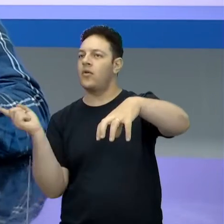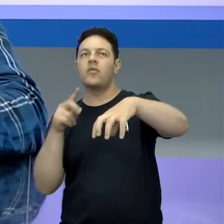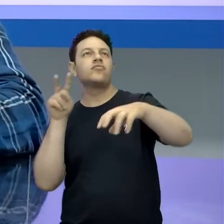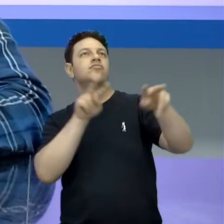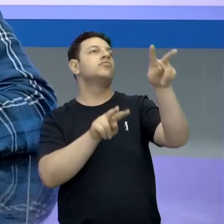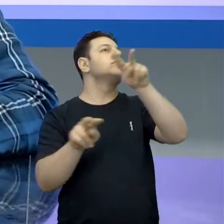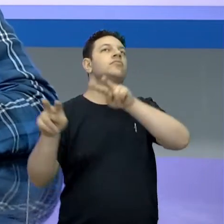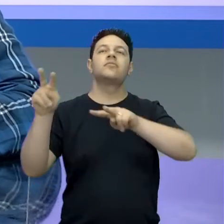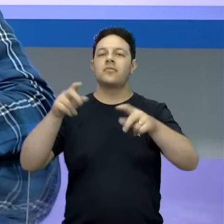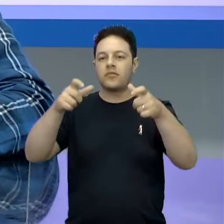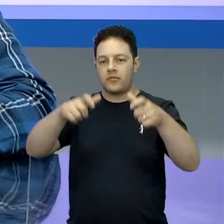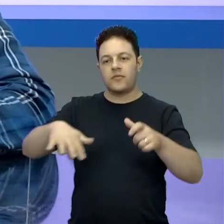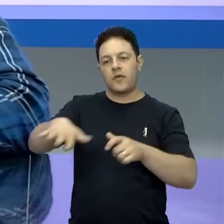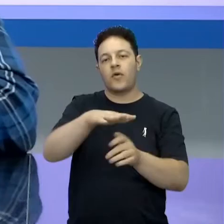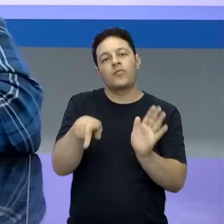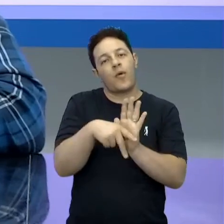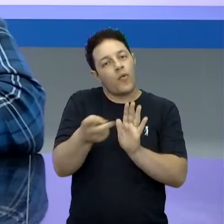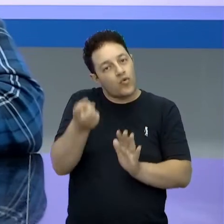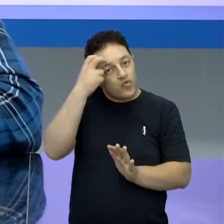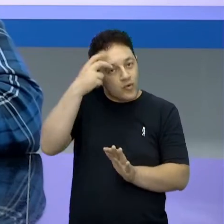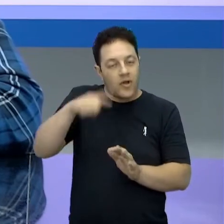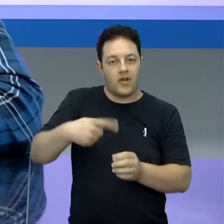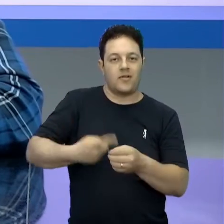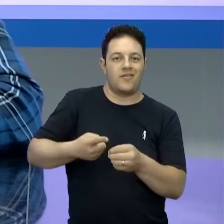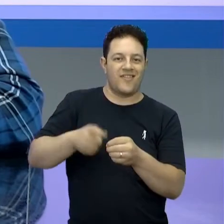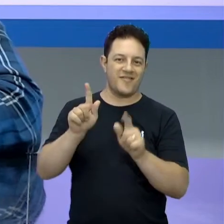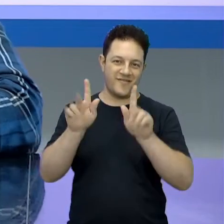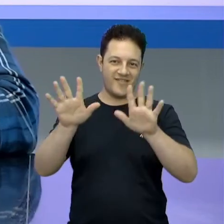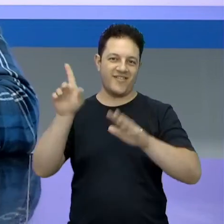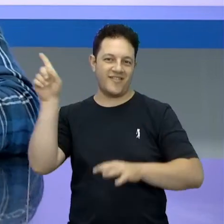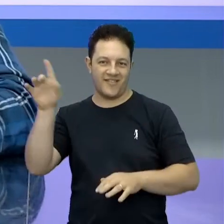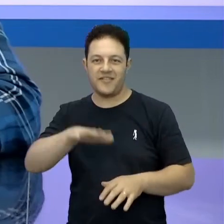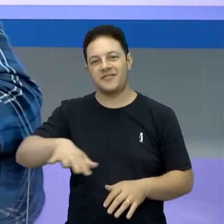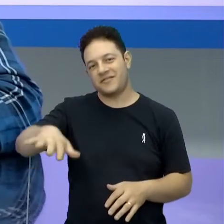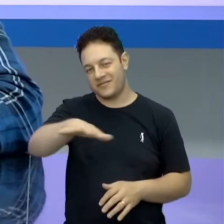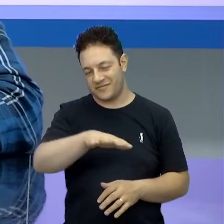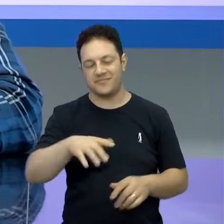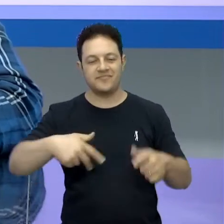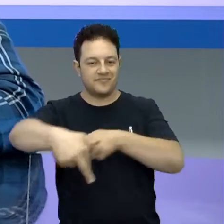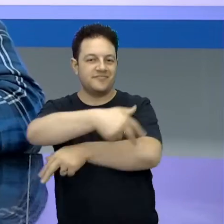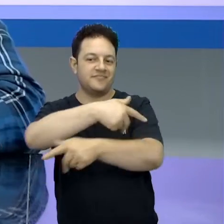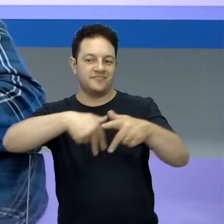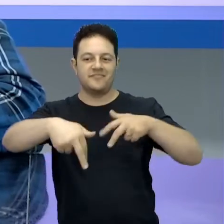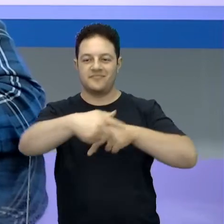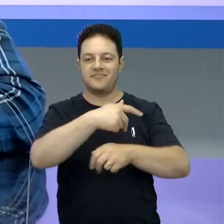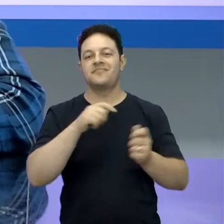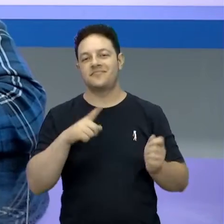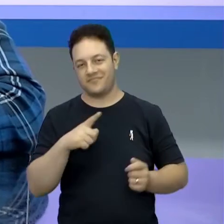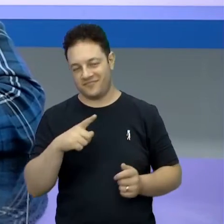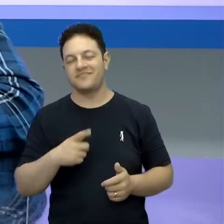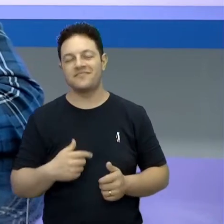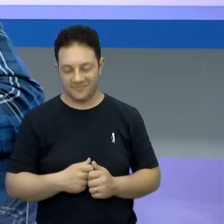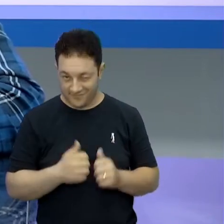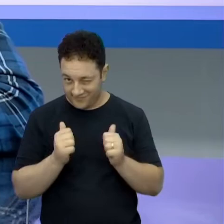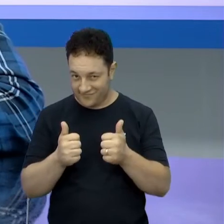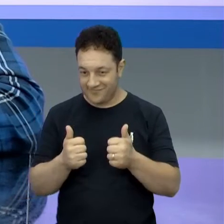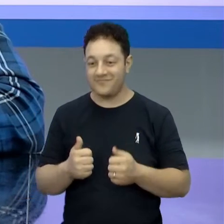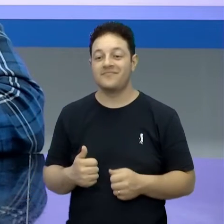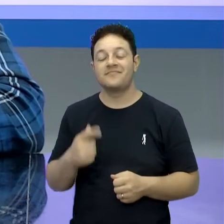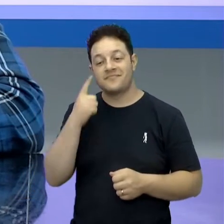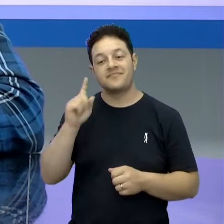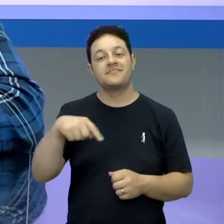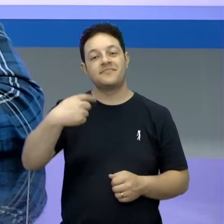da paisagem, né, cultural da cidade de Guarulhos e do espaço de vivência dessa população. Tudo bem?